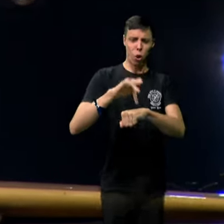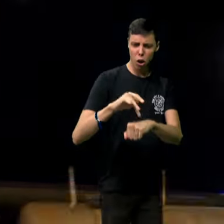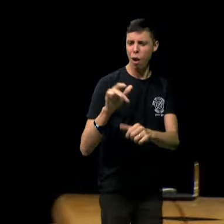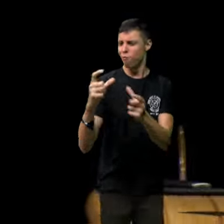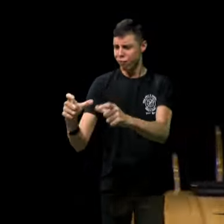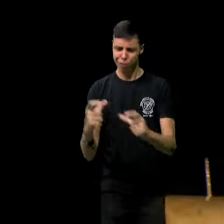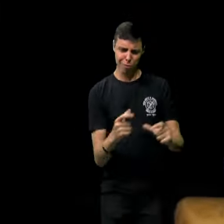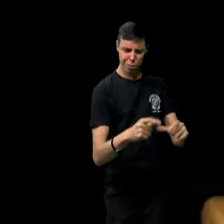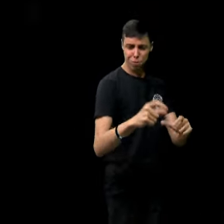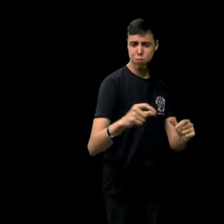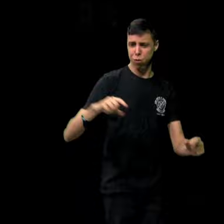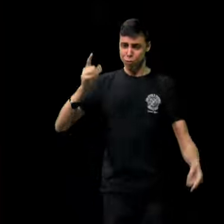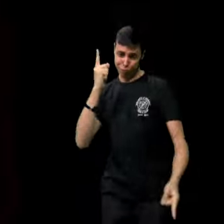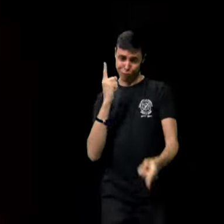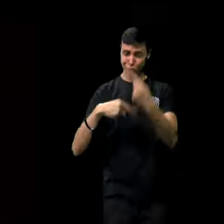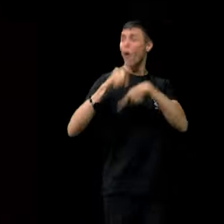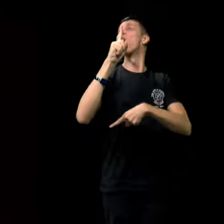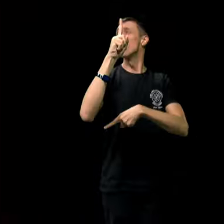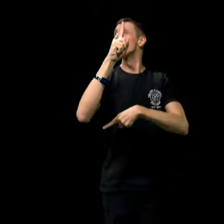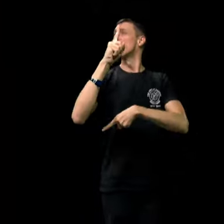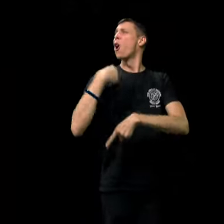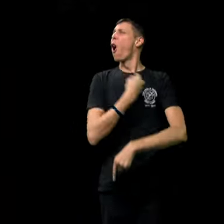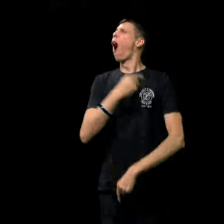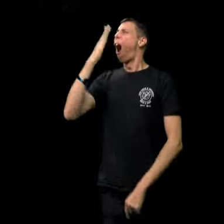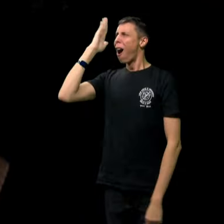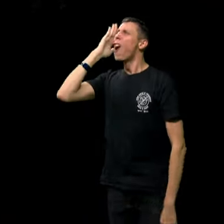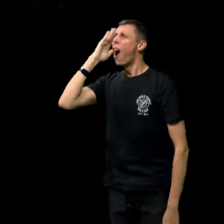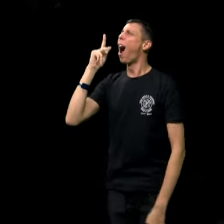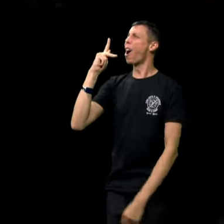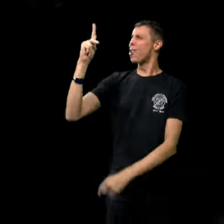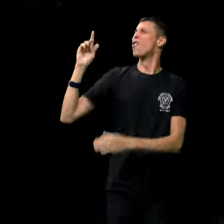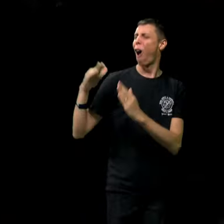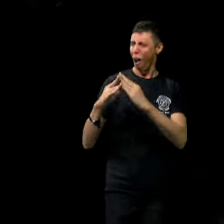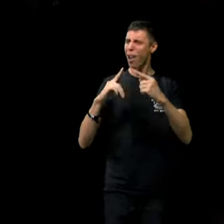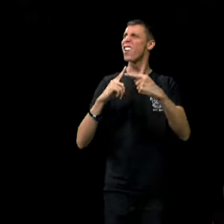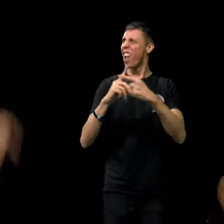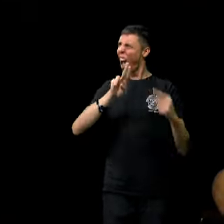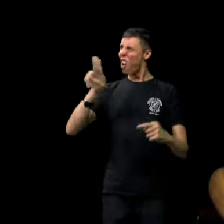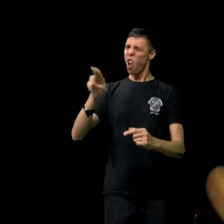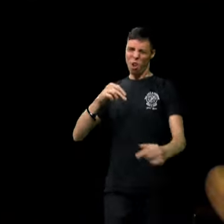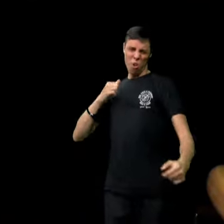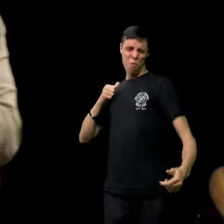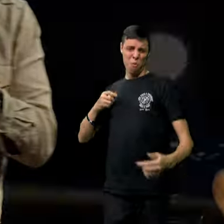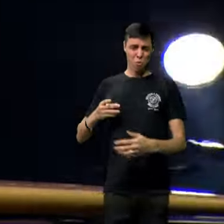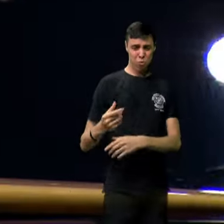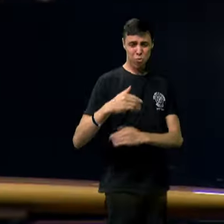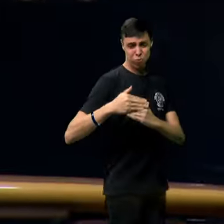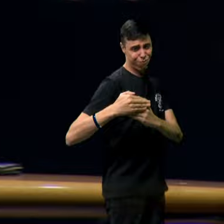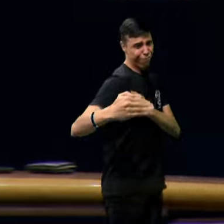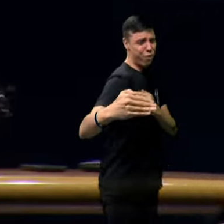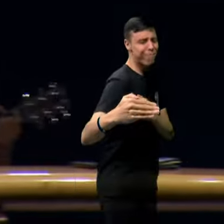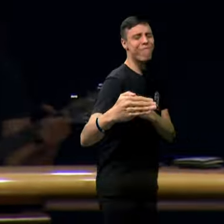prosperará. Sabemos, Deus, que a tua igreja, no teu nome, avança. Ei!